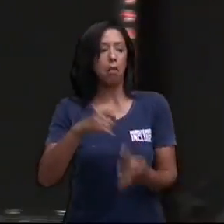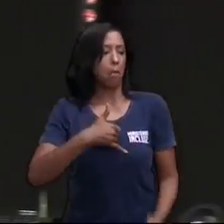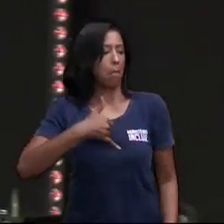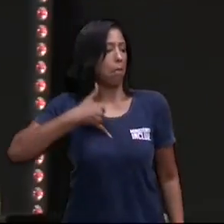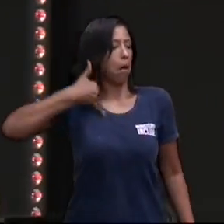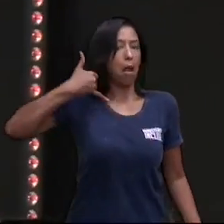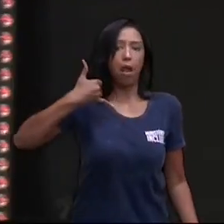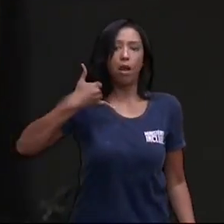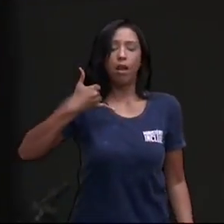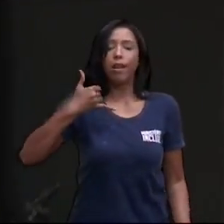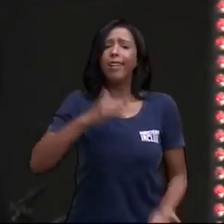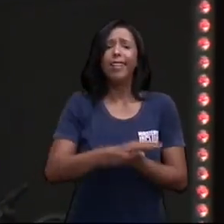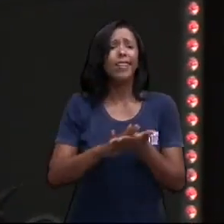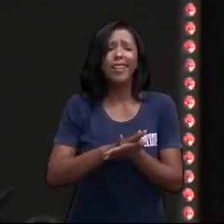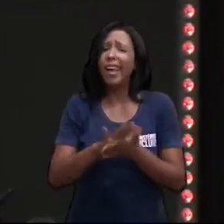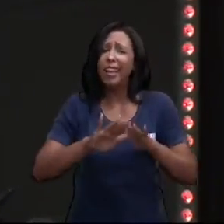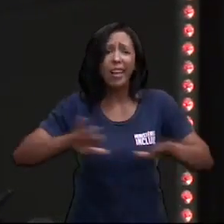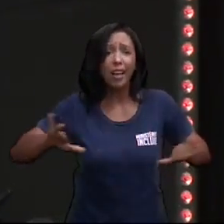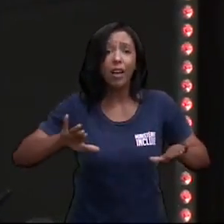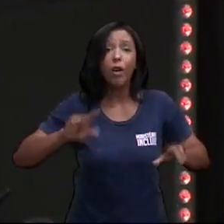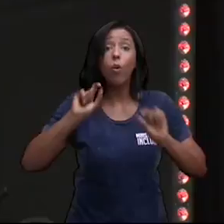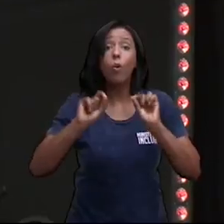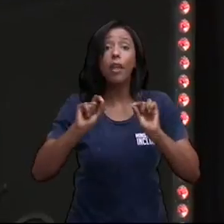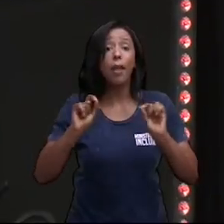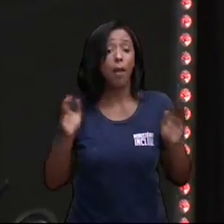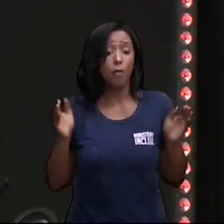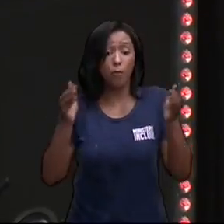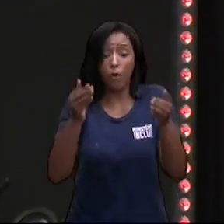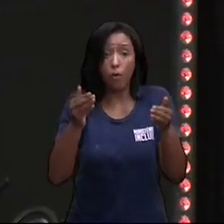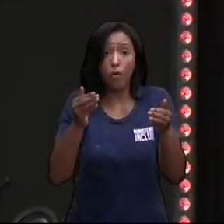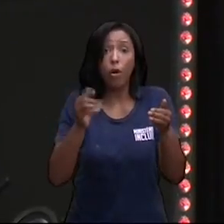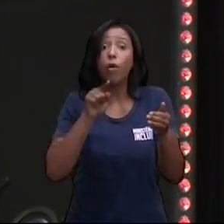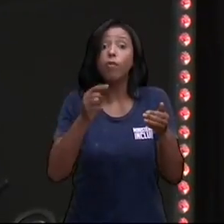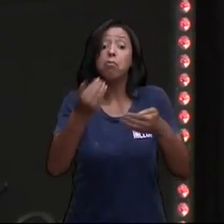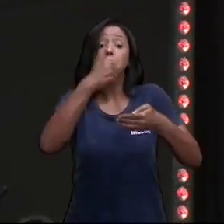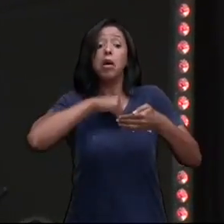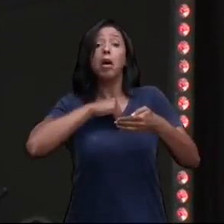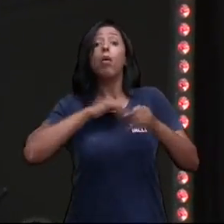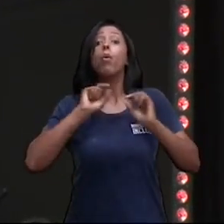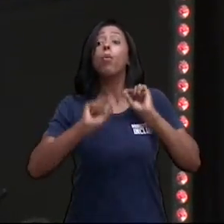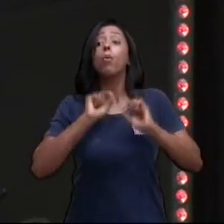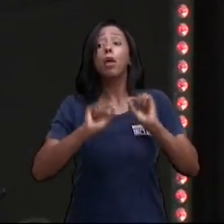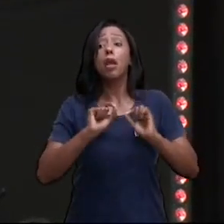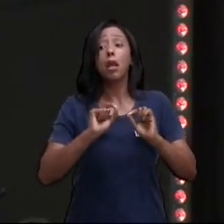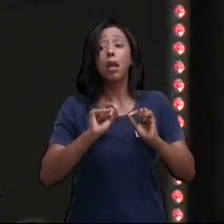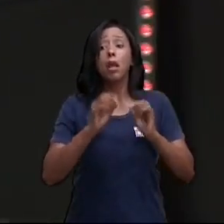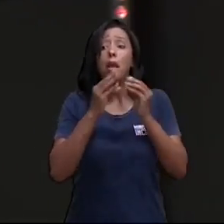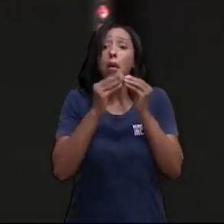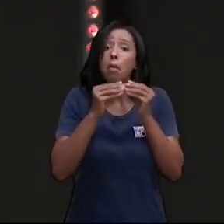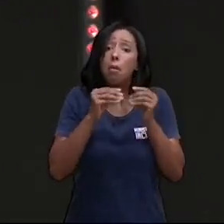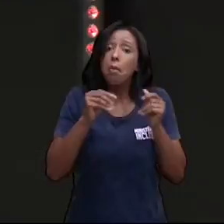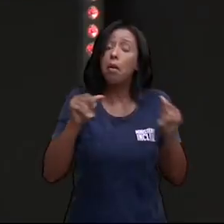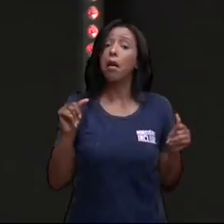acham tem a ver com a sua essência Ah e você não tem que tar preocupado exatamente com que os outros